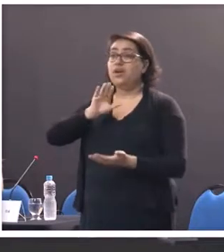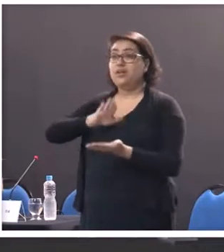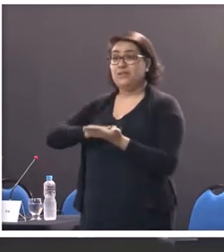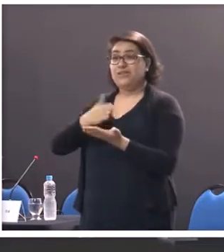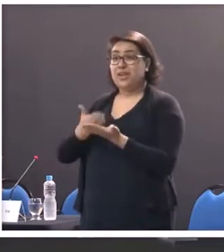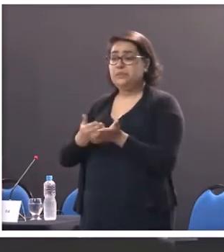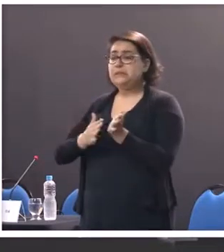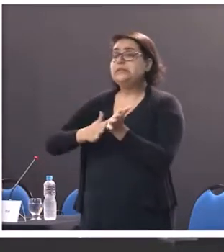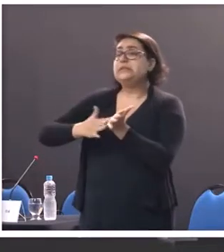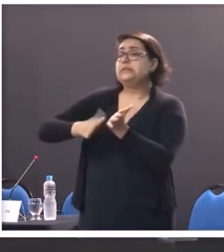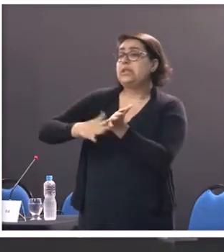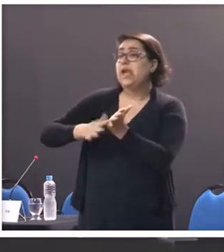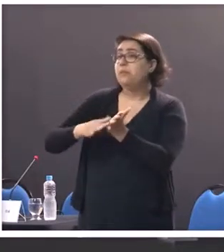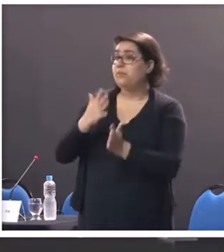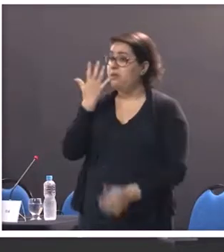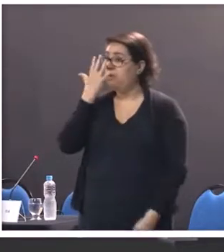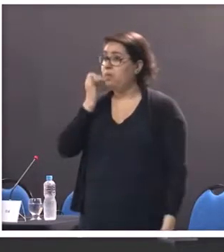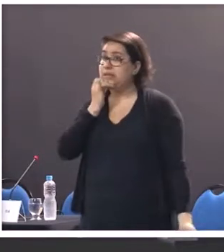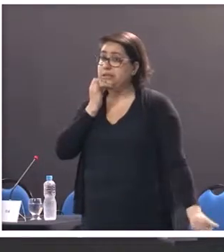enredo,